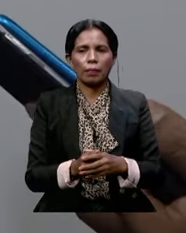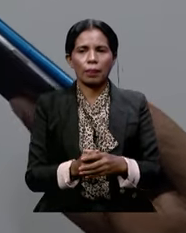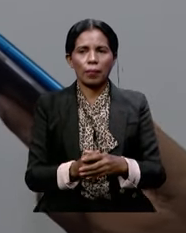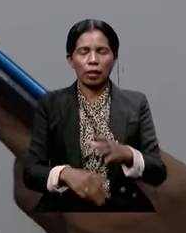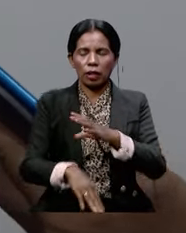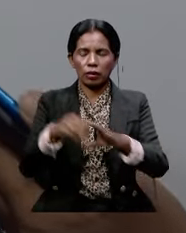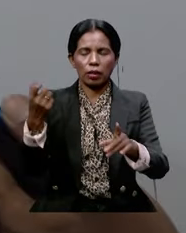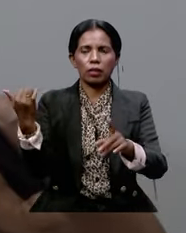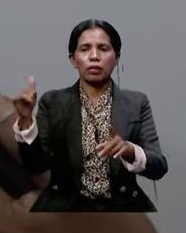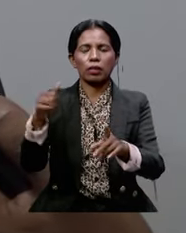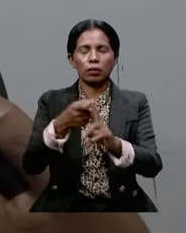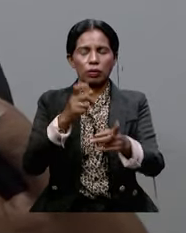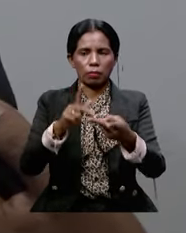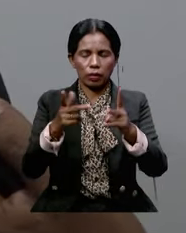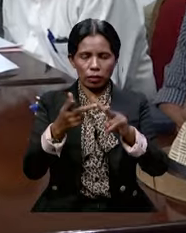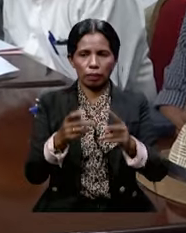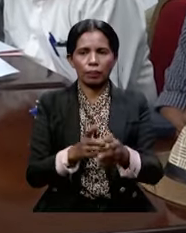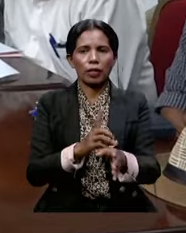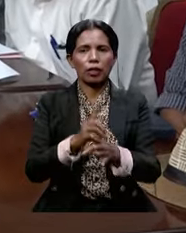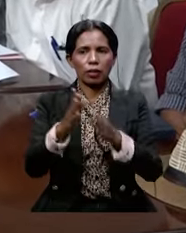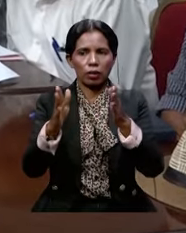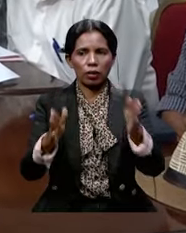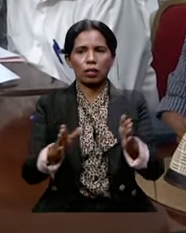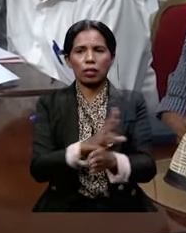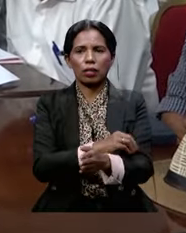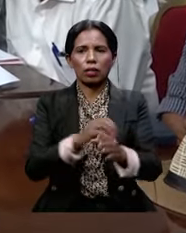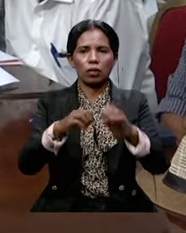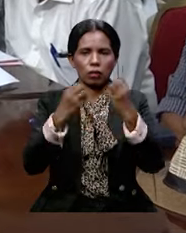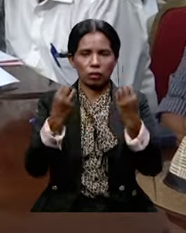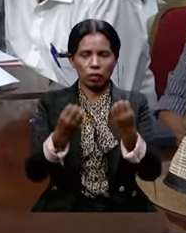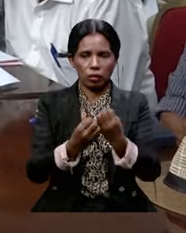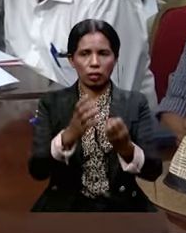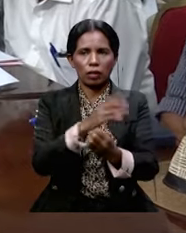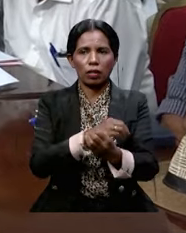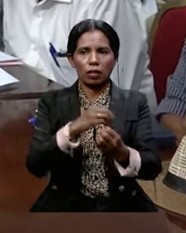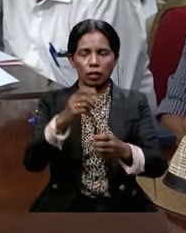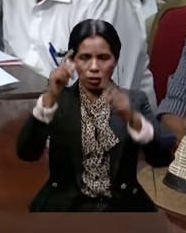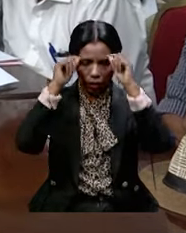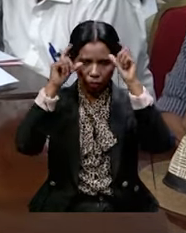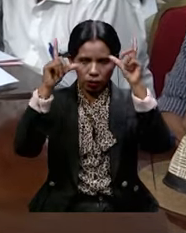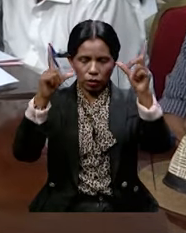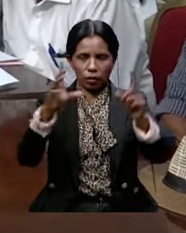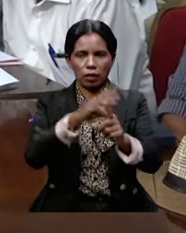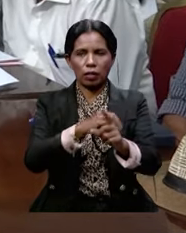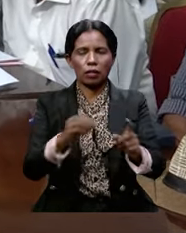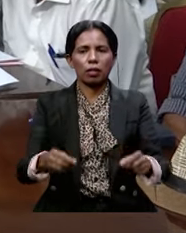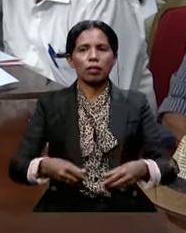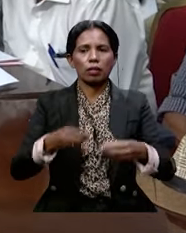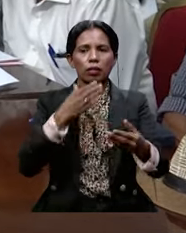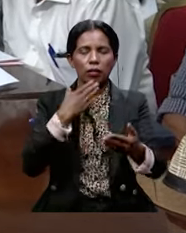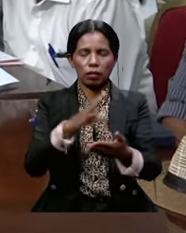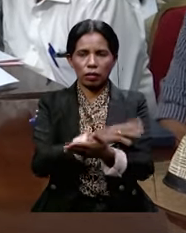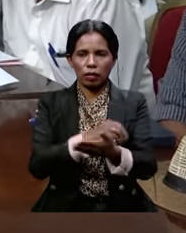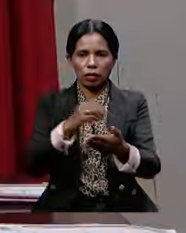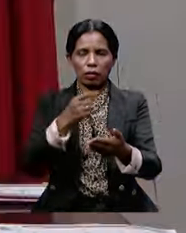elimina si rosi parceria. Diretor Executivo do Fórum Organização Não-Governamental Timor-Leste, nebe sai beneficiário da